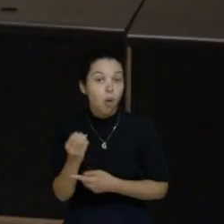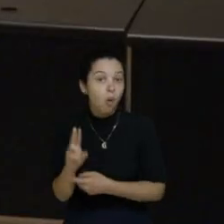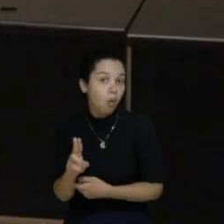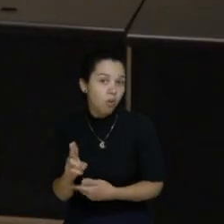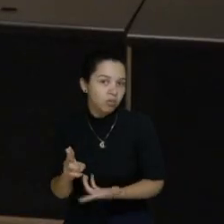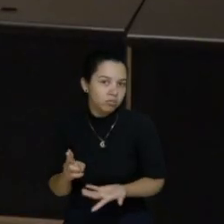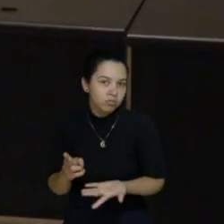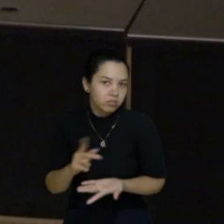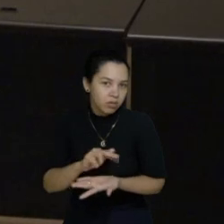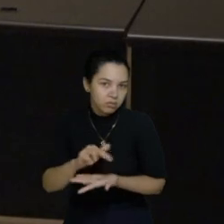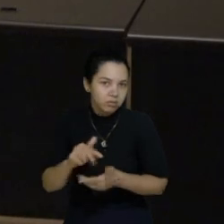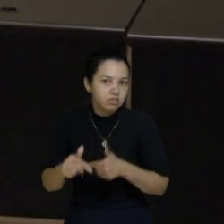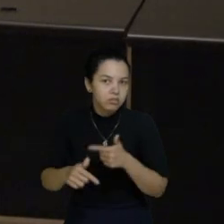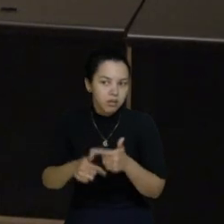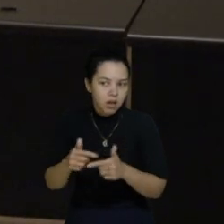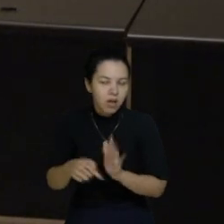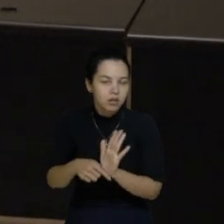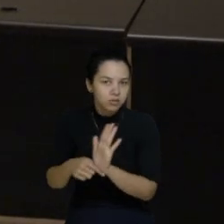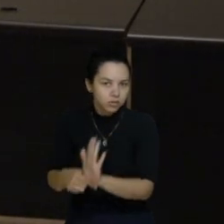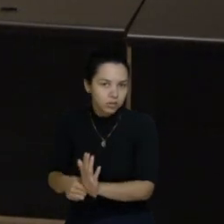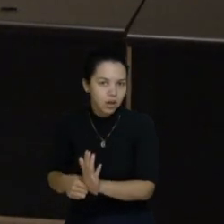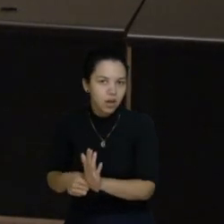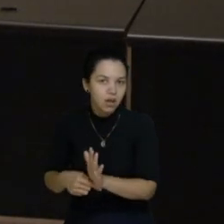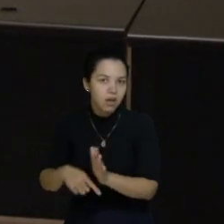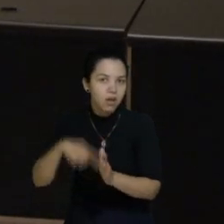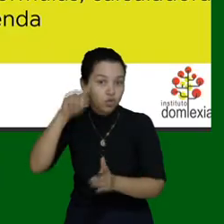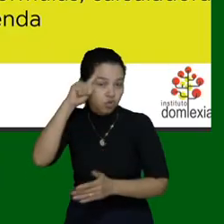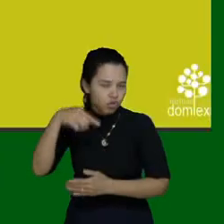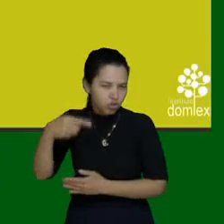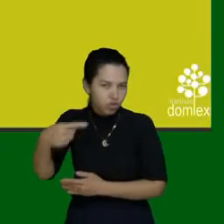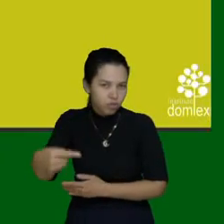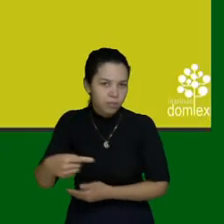né ir trabalhando melhor o seu